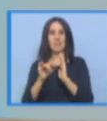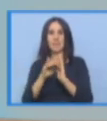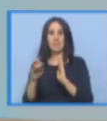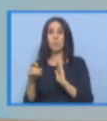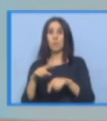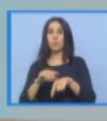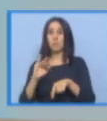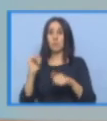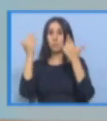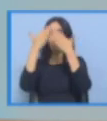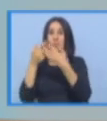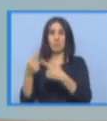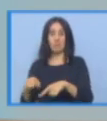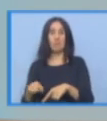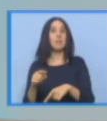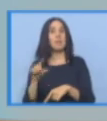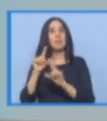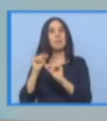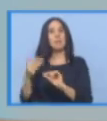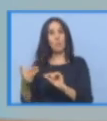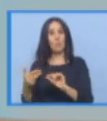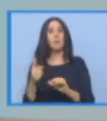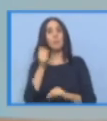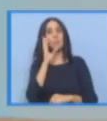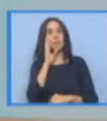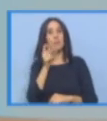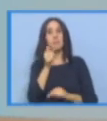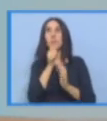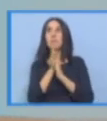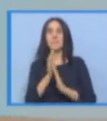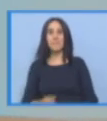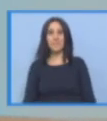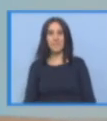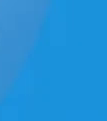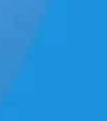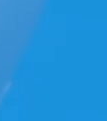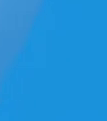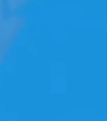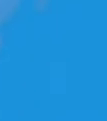Eclésia quando forem 22h45 na Antena 1. Boa tarde, até amanhã, se Deus quiser.